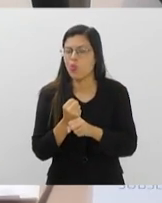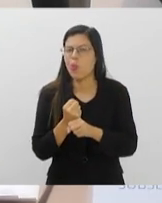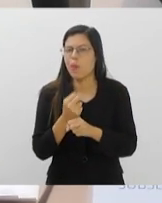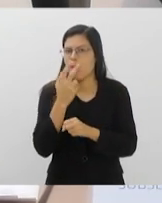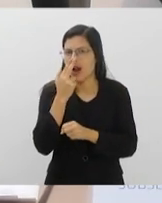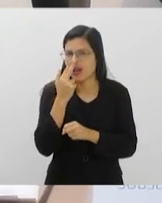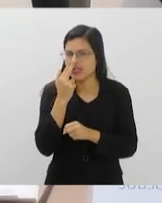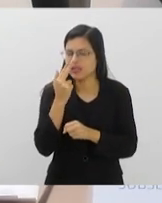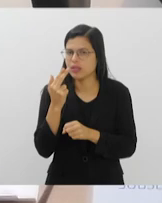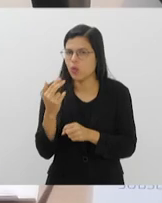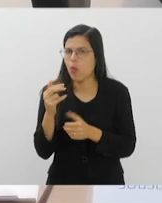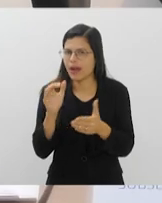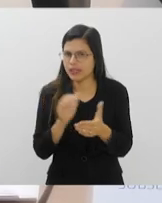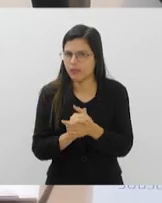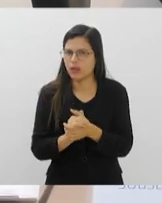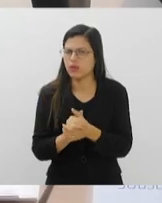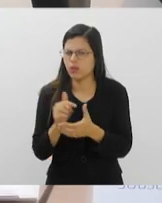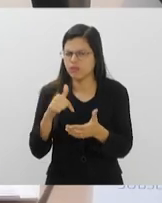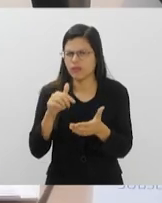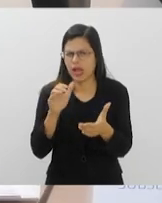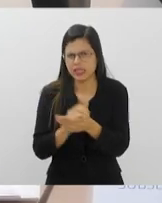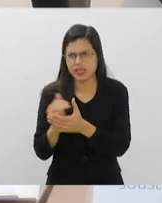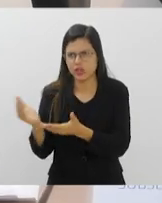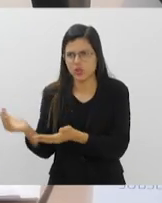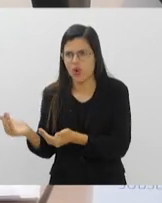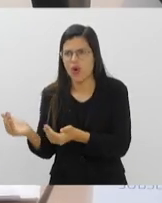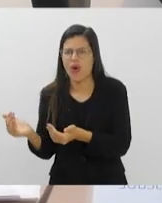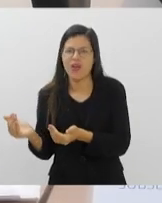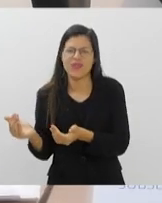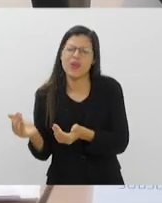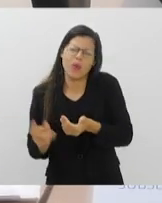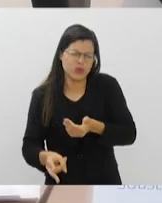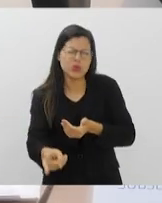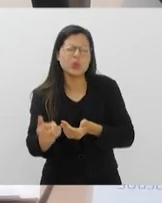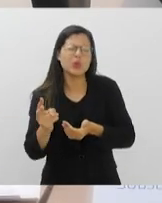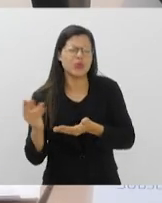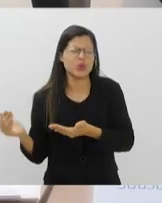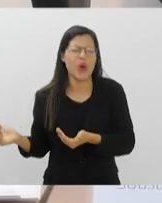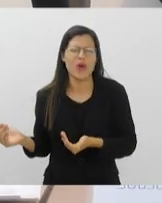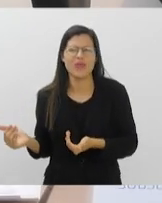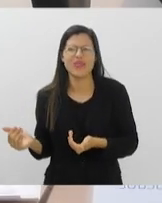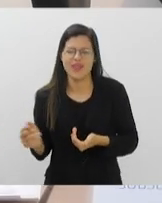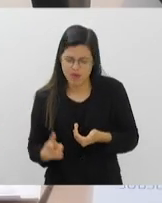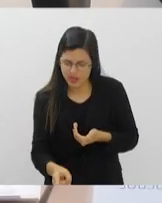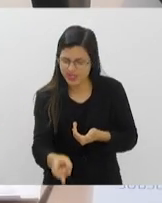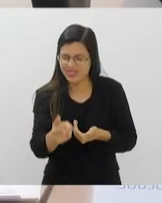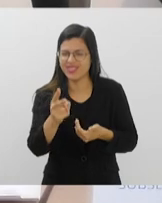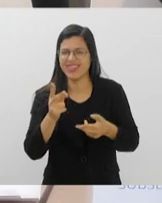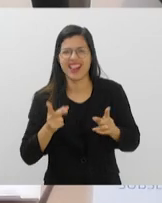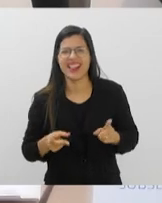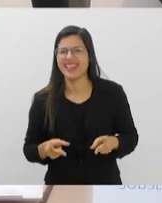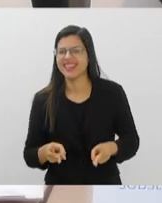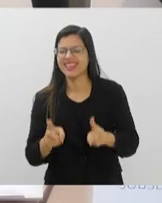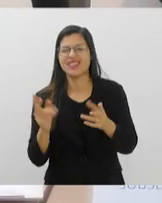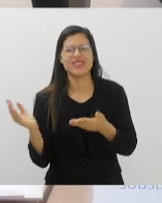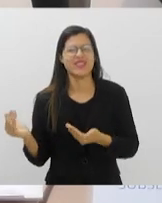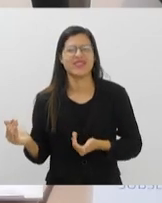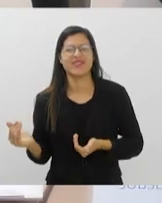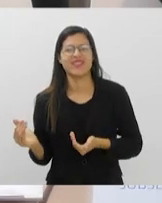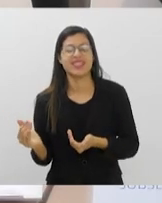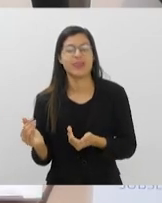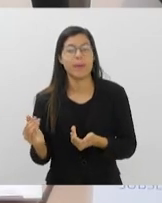jovem Eu me casei jovem ainda sou jovem e continuarei jovem jovem mas olha